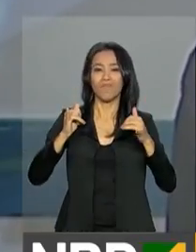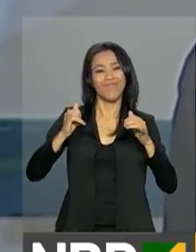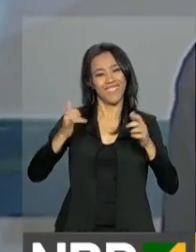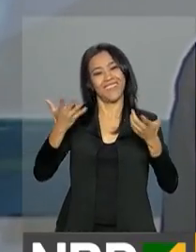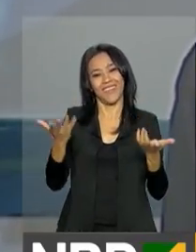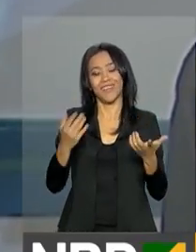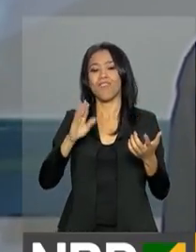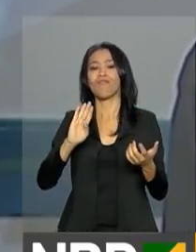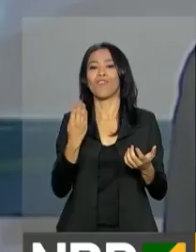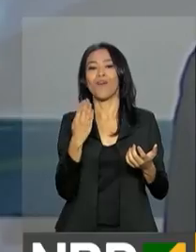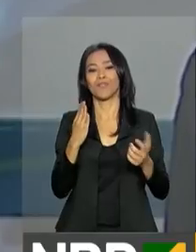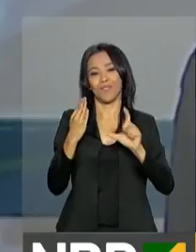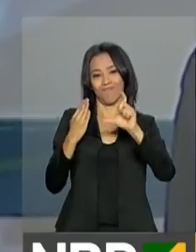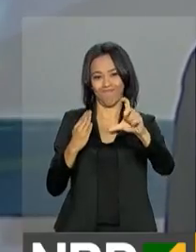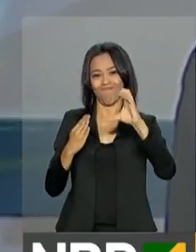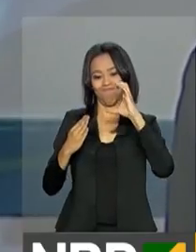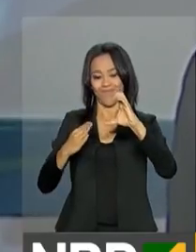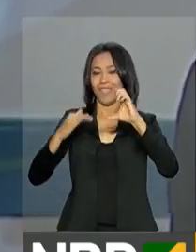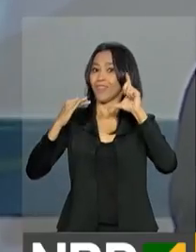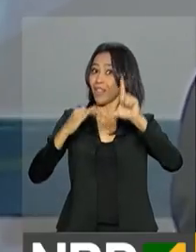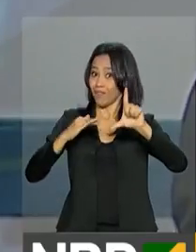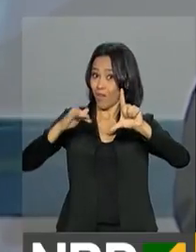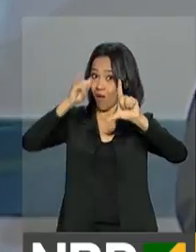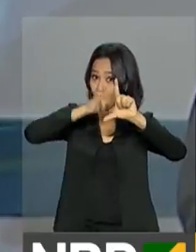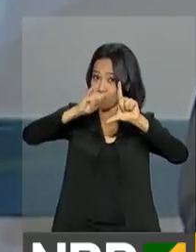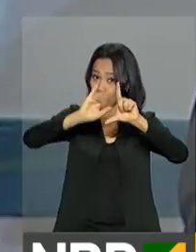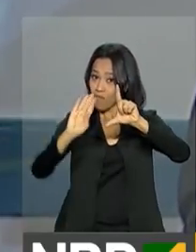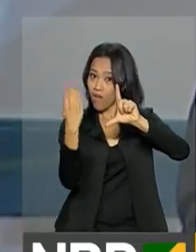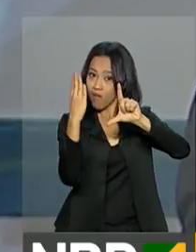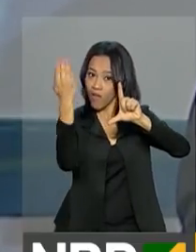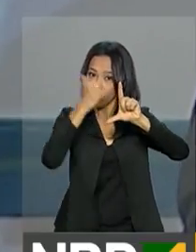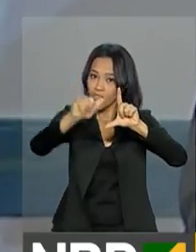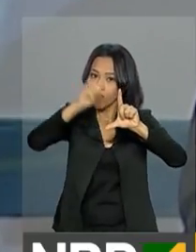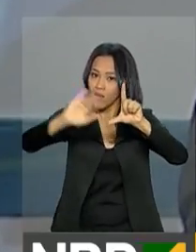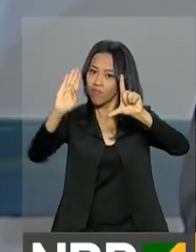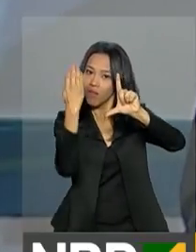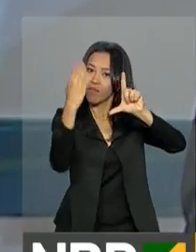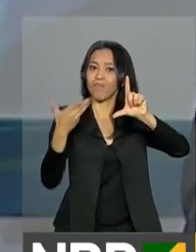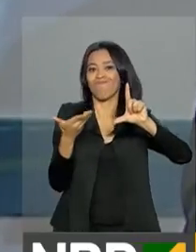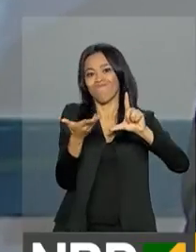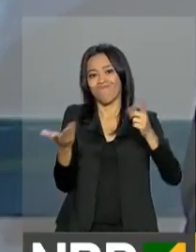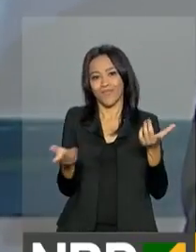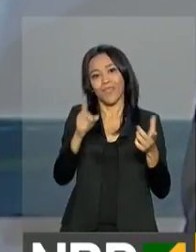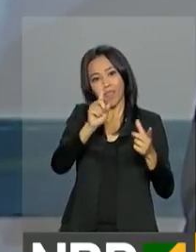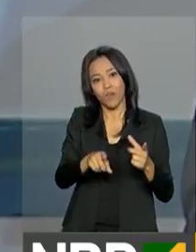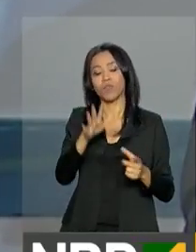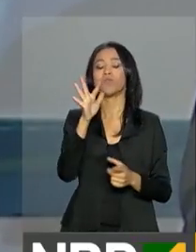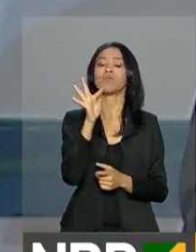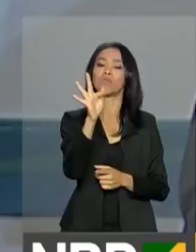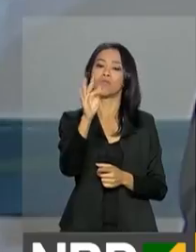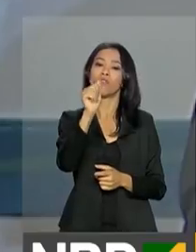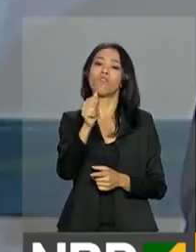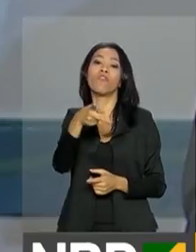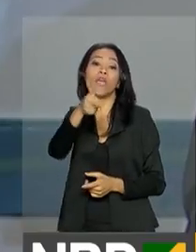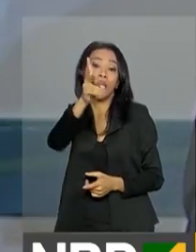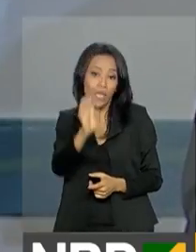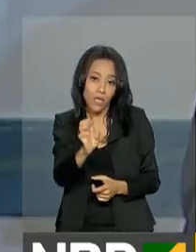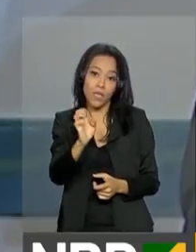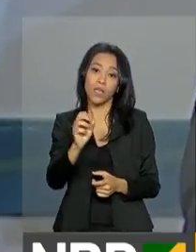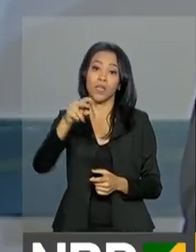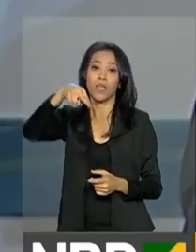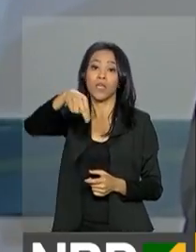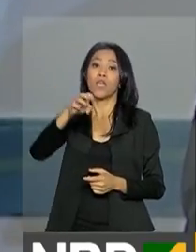falsas. Quando o Márcio diz assim, olha aqui, muitas vezes alguém verifica uma notícia via